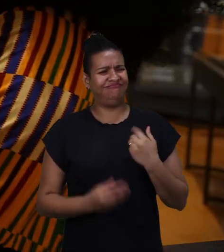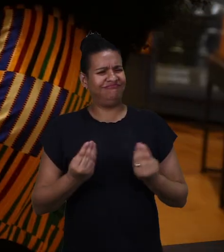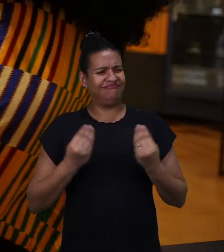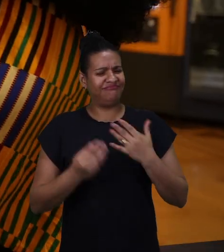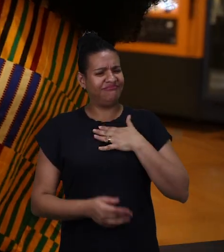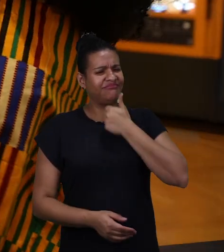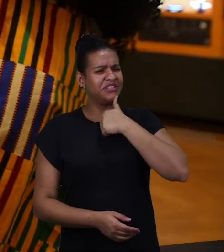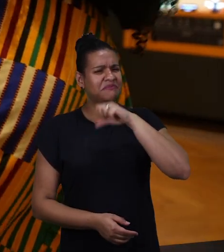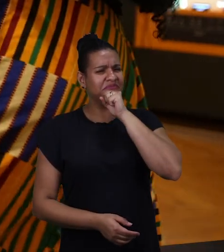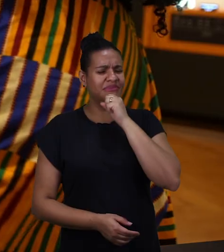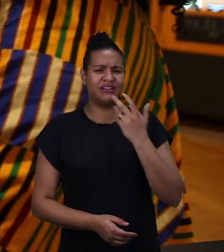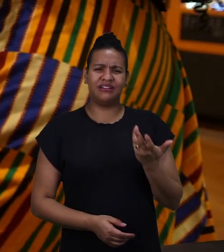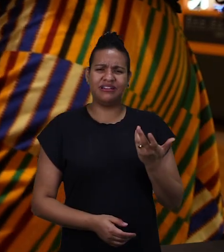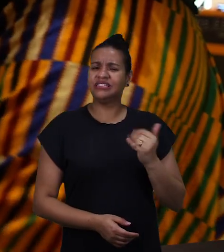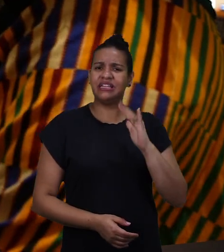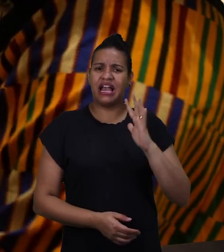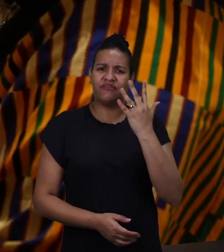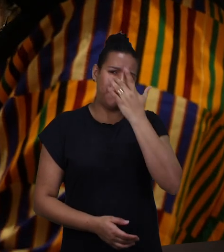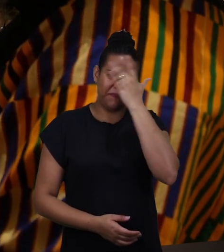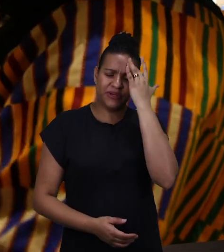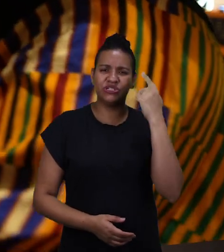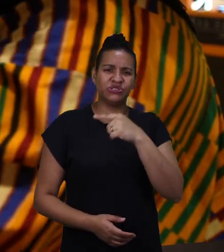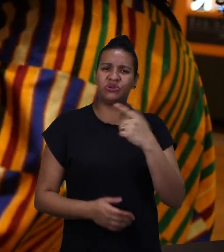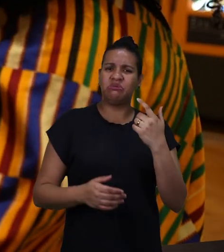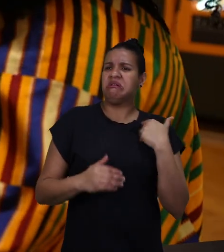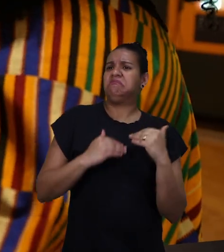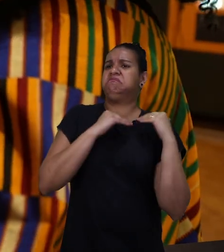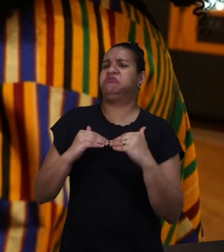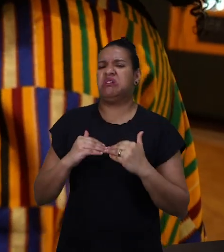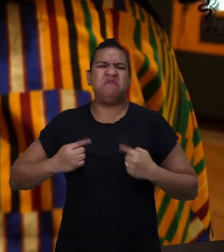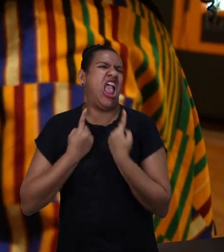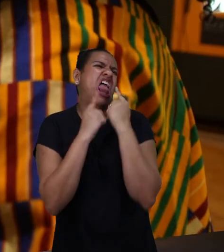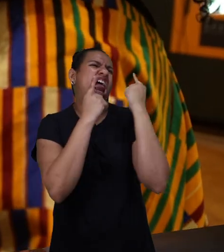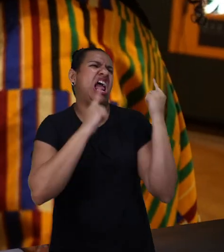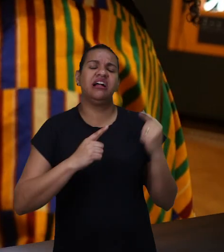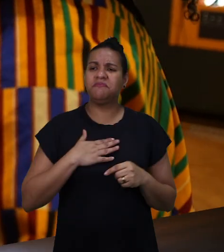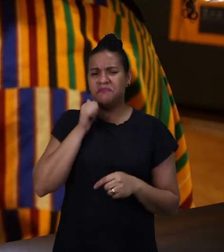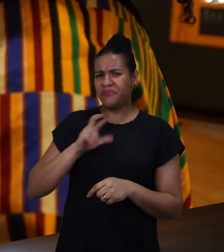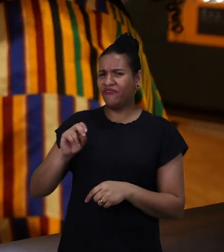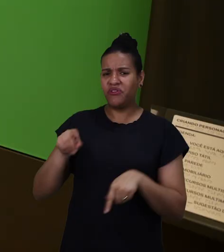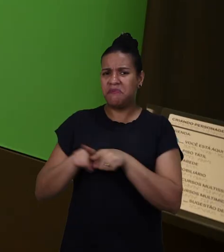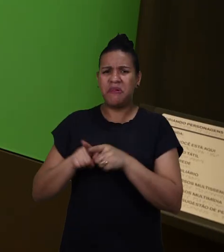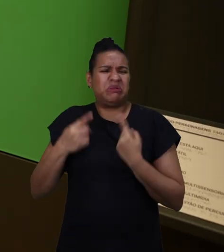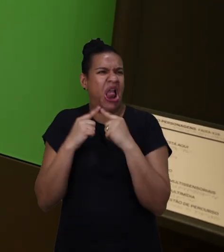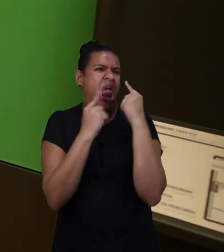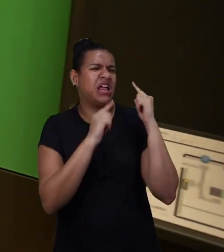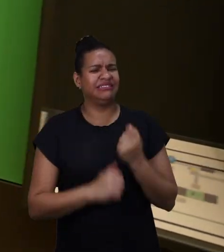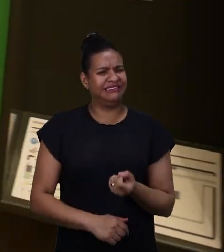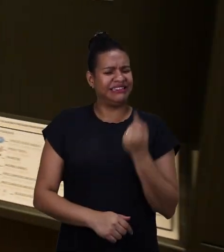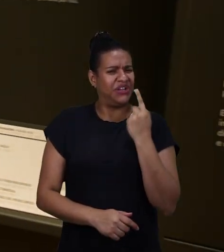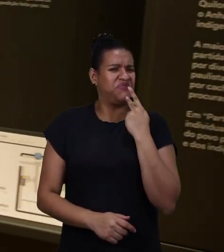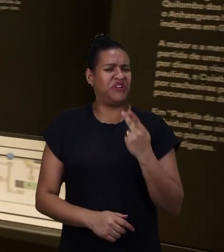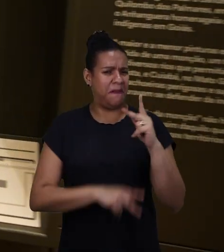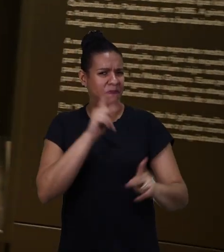como assim? A minha mãe, se pisa no pé dela, ela fica brava, ela reivindica, minha avó também, tá estranha essa